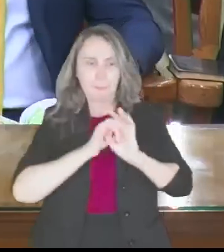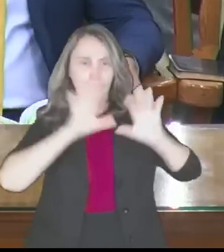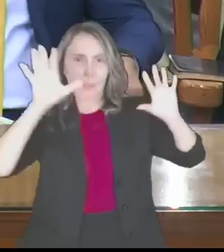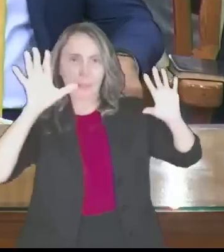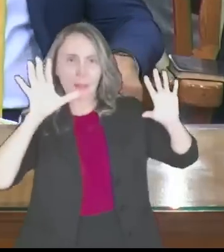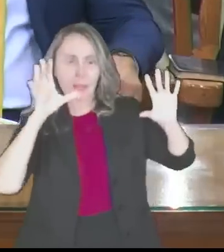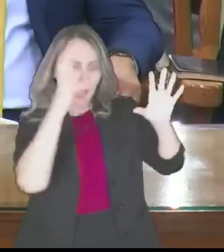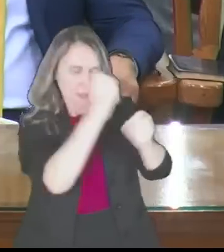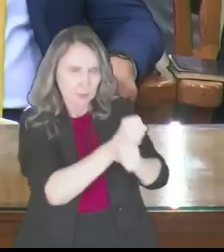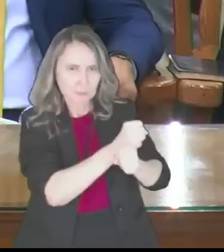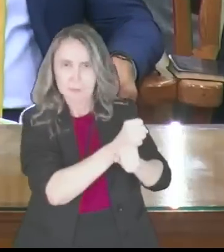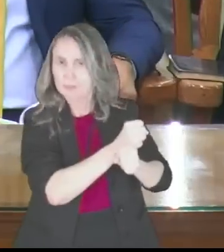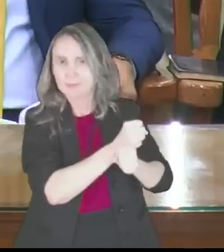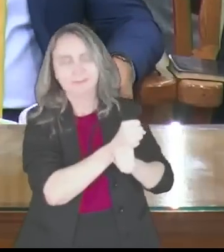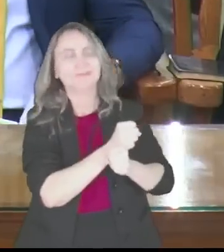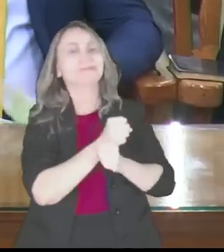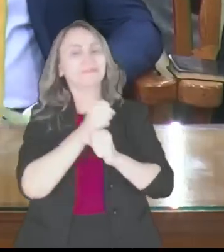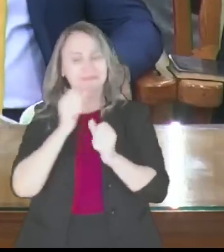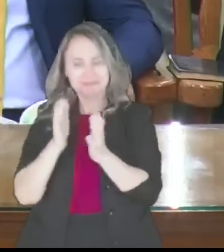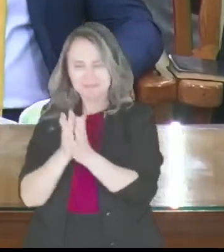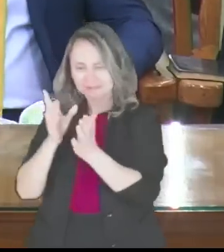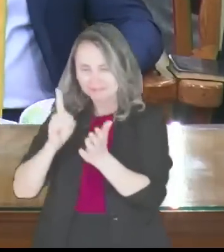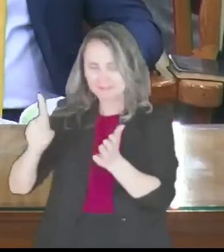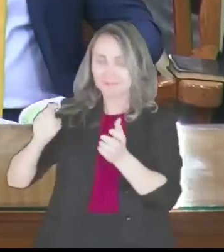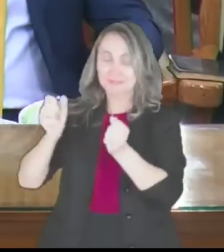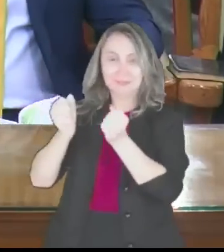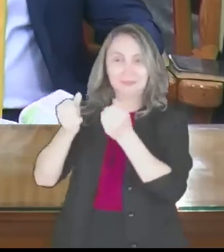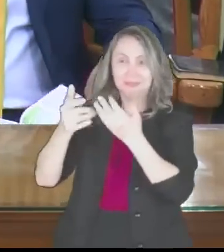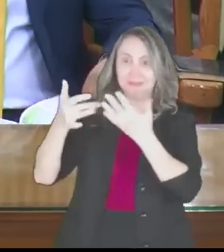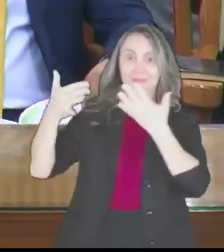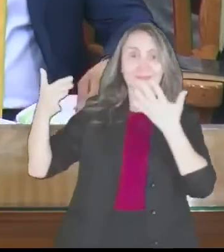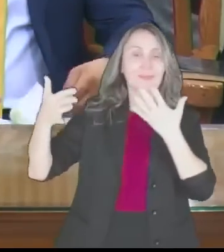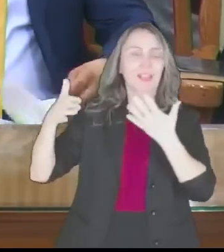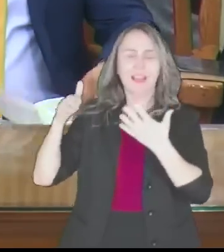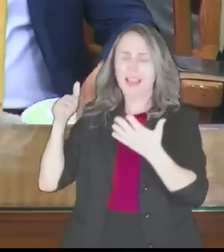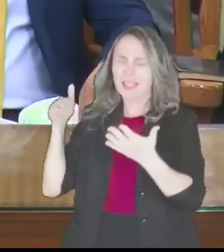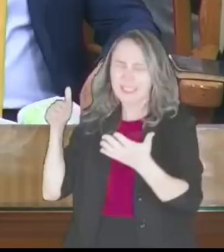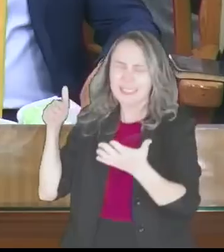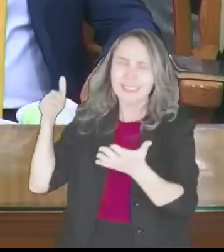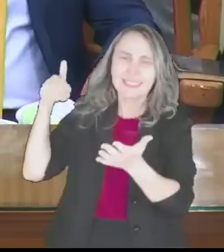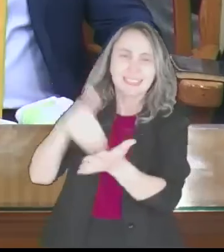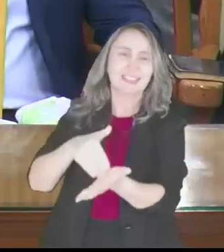A lâmpada vai ficar acesa até o dia clarear.